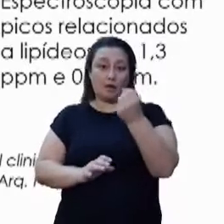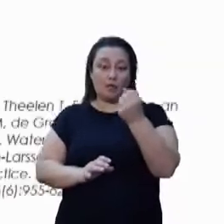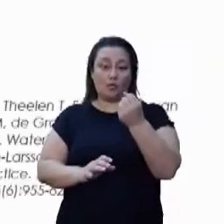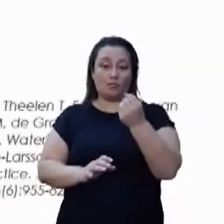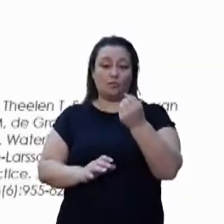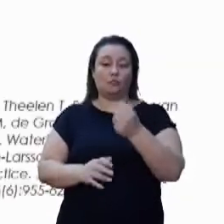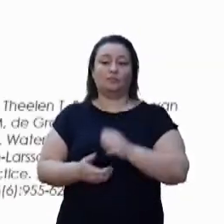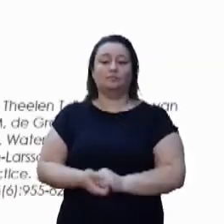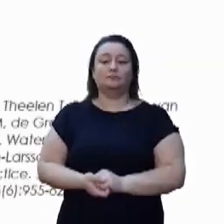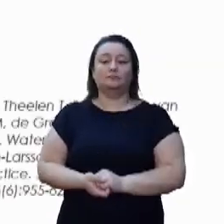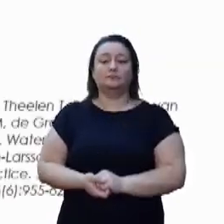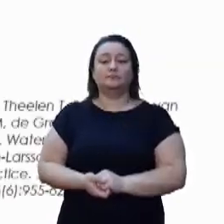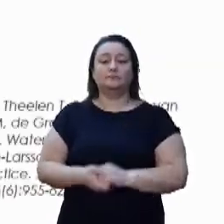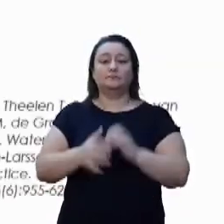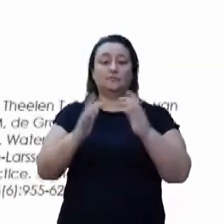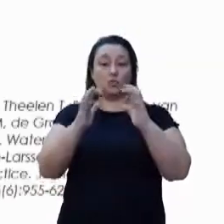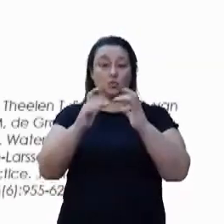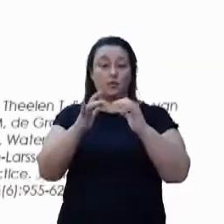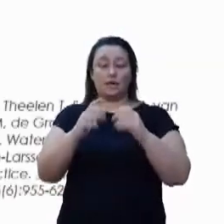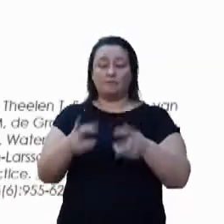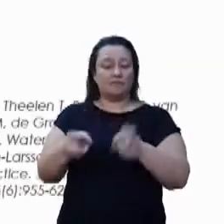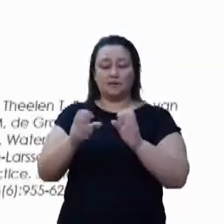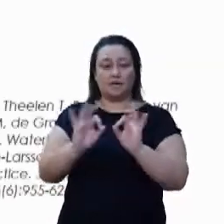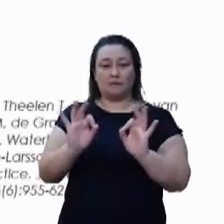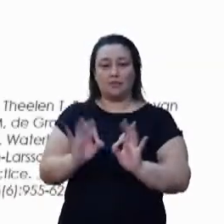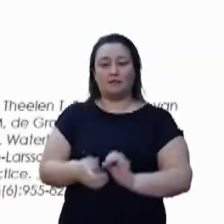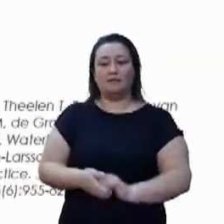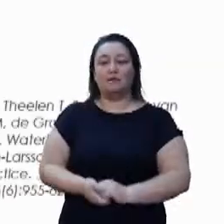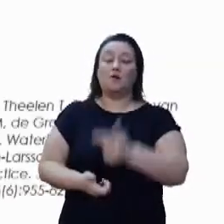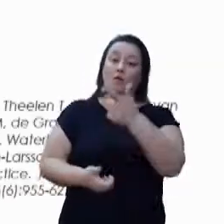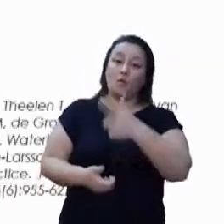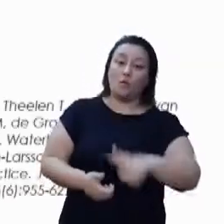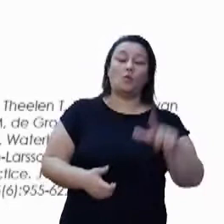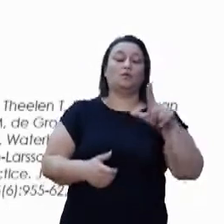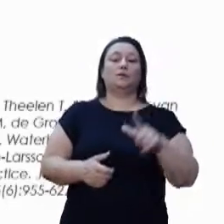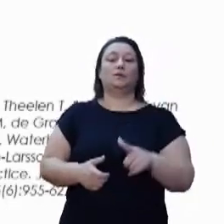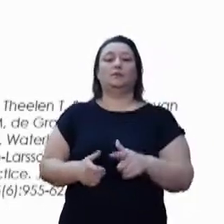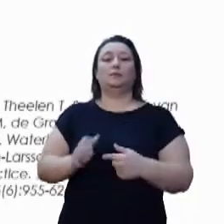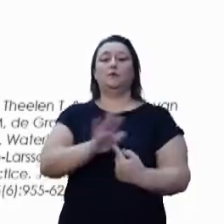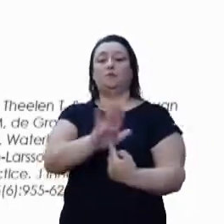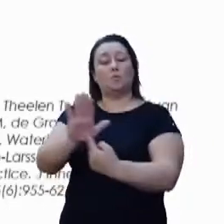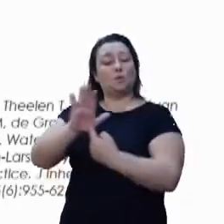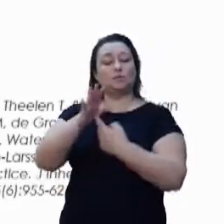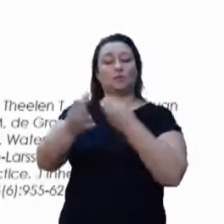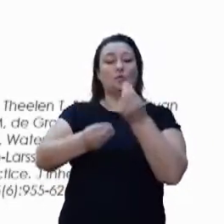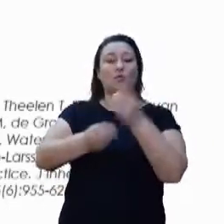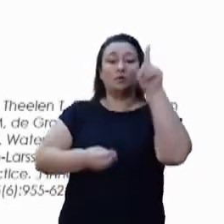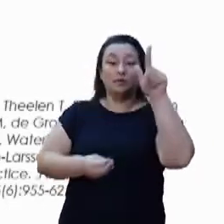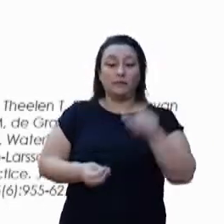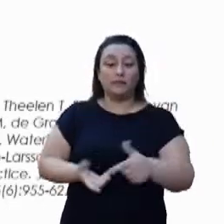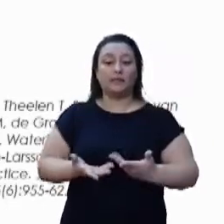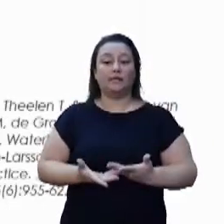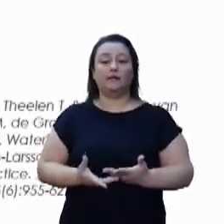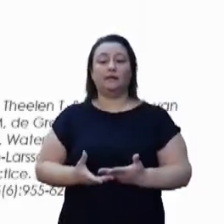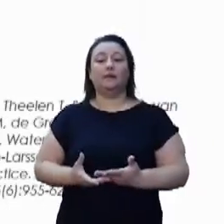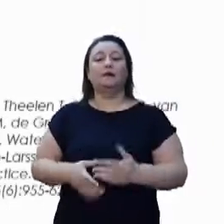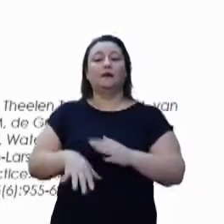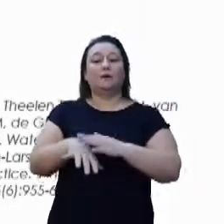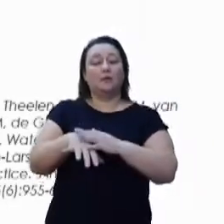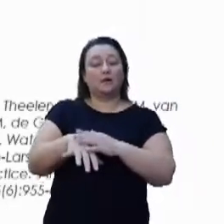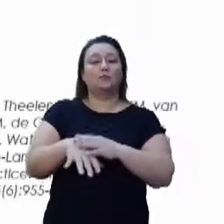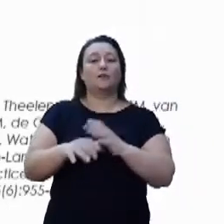cortical, isso não se observa. Aqui mais uma imagem exemplificando, questão da